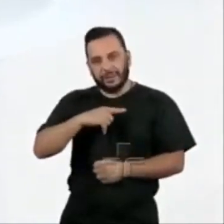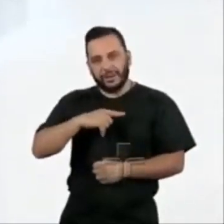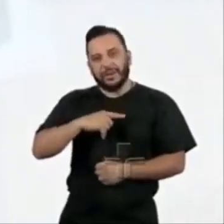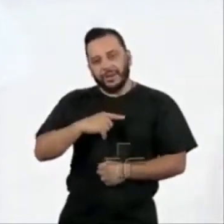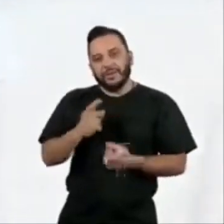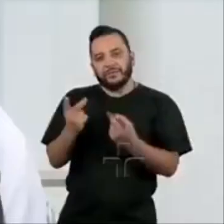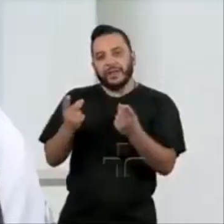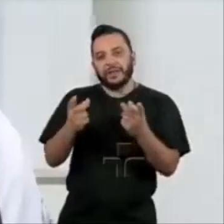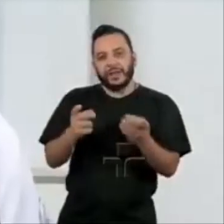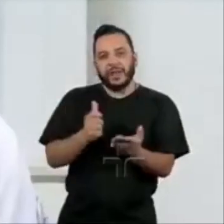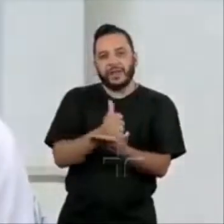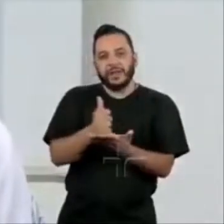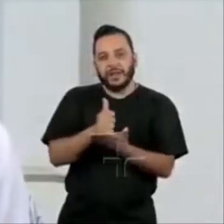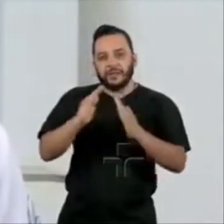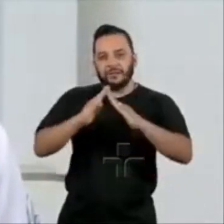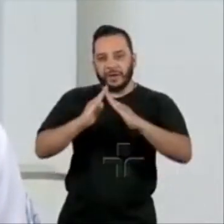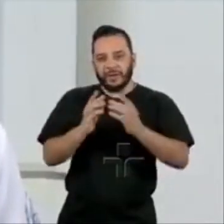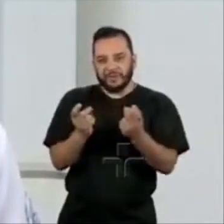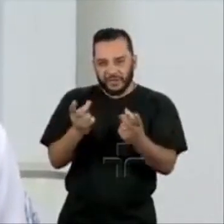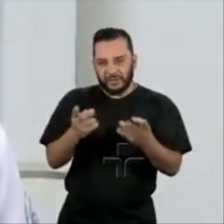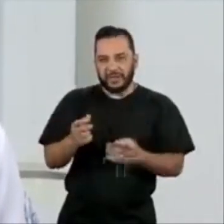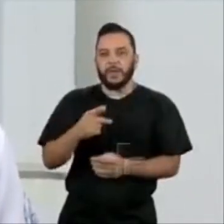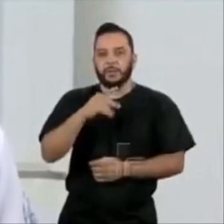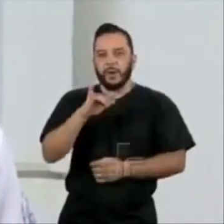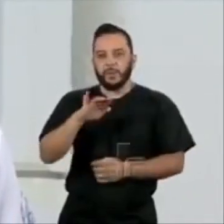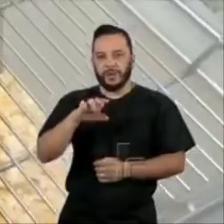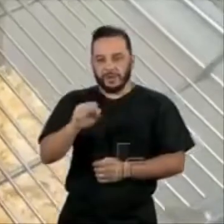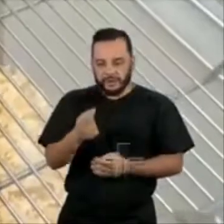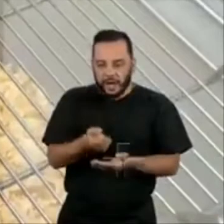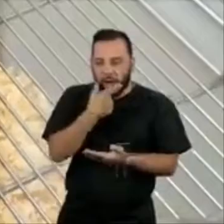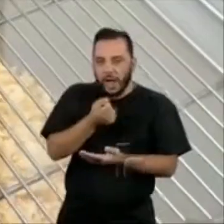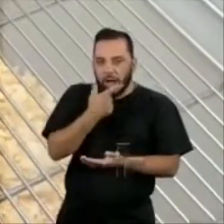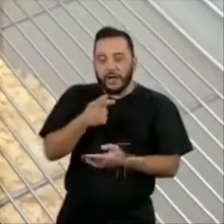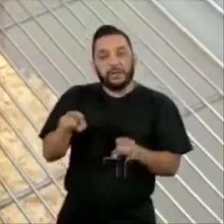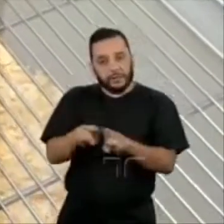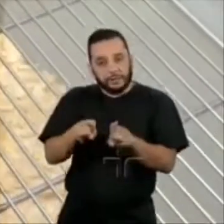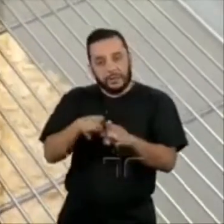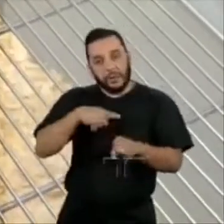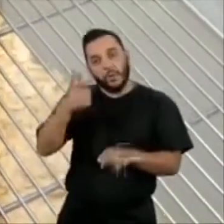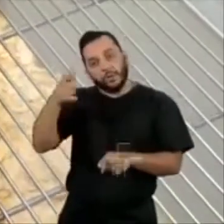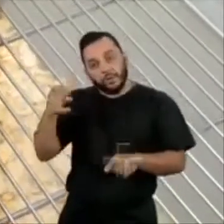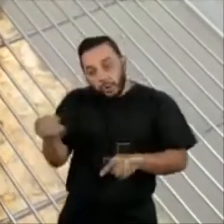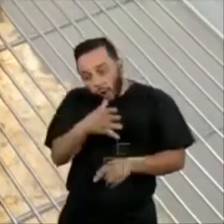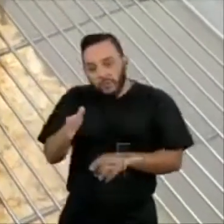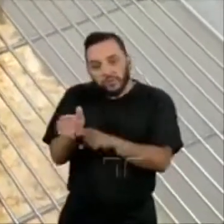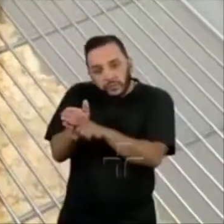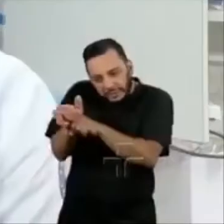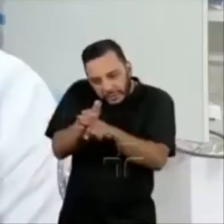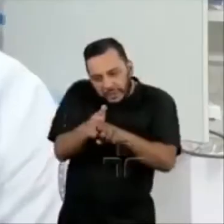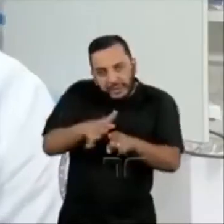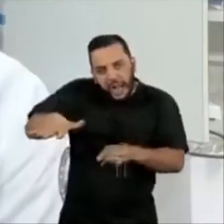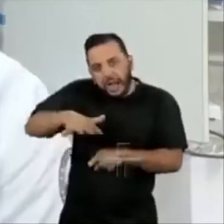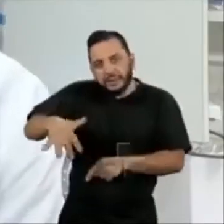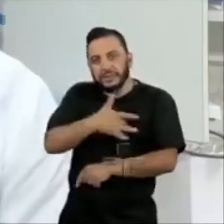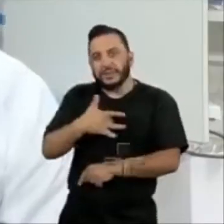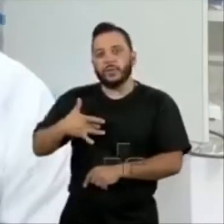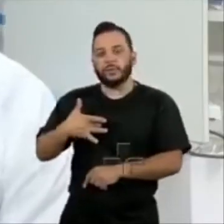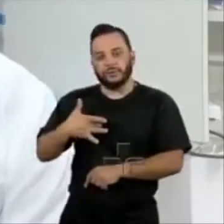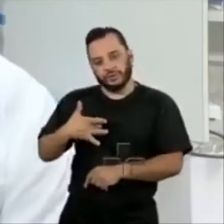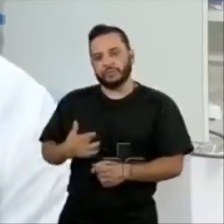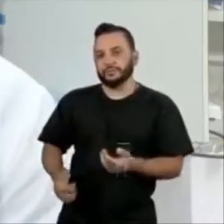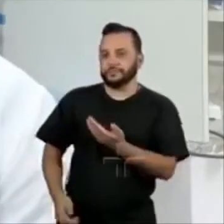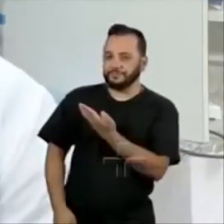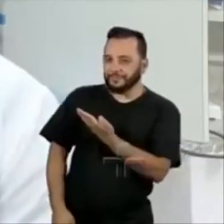às farmácias também devem aparecer novos estudos em outras áreas da saúde diz o nefrologista as propriedades que